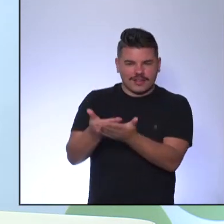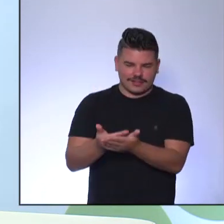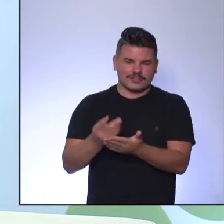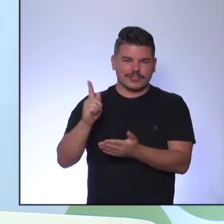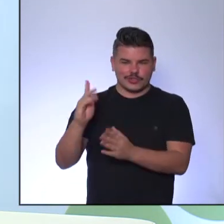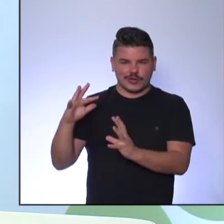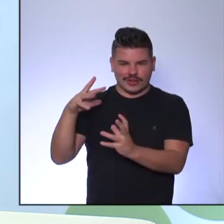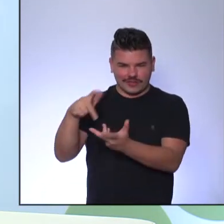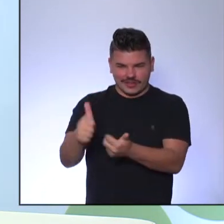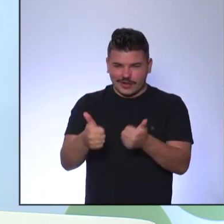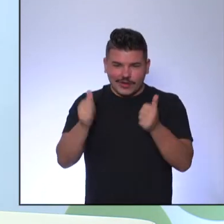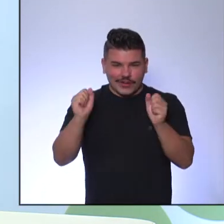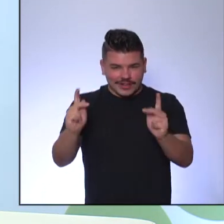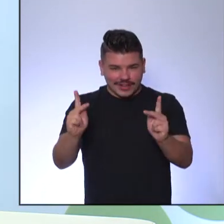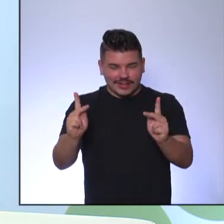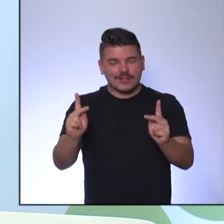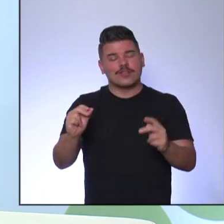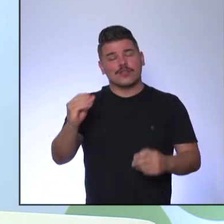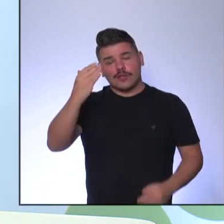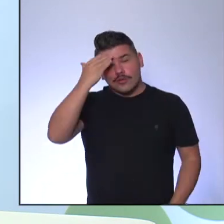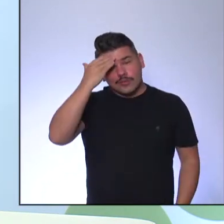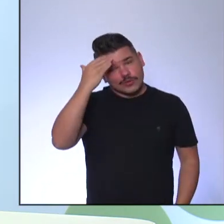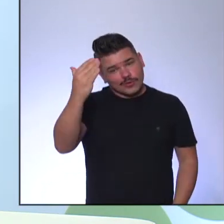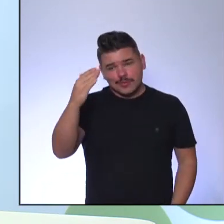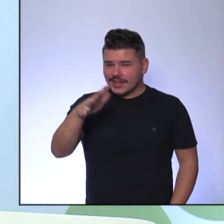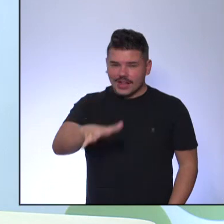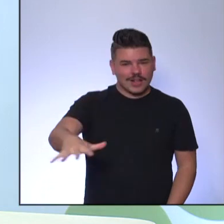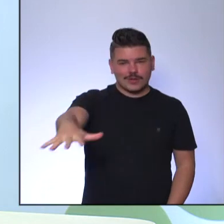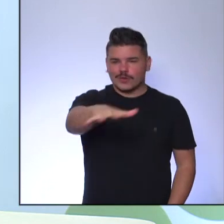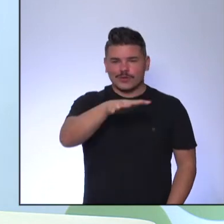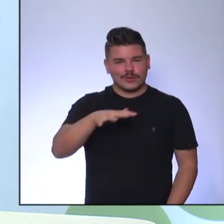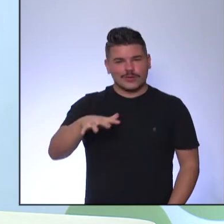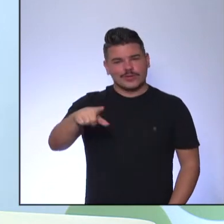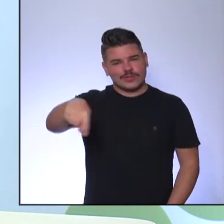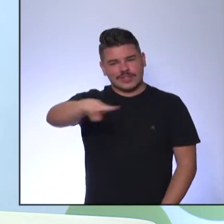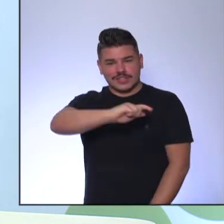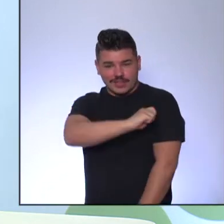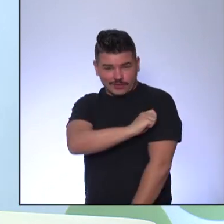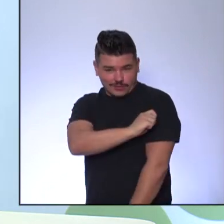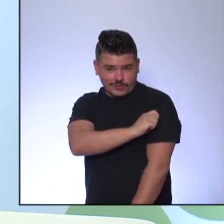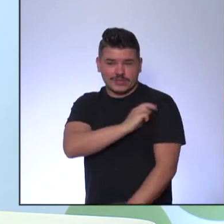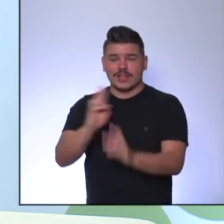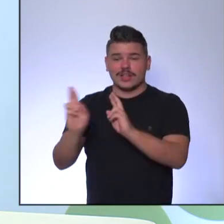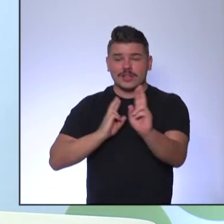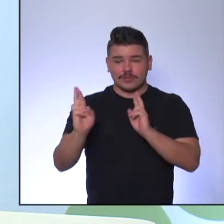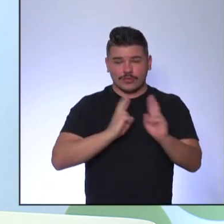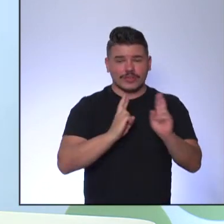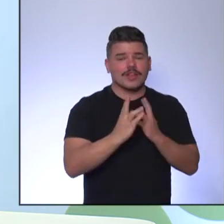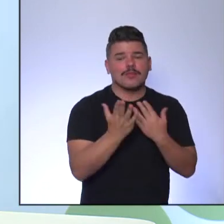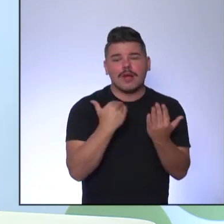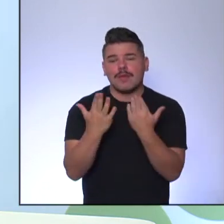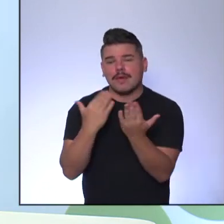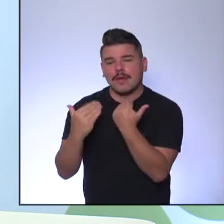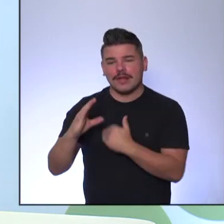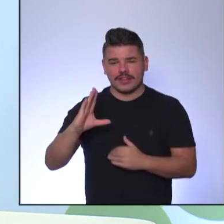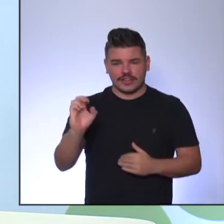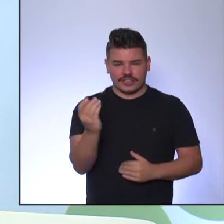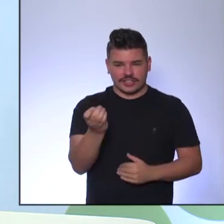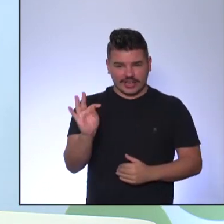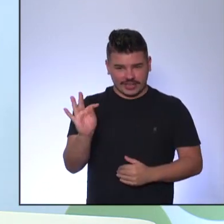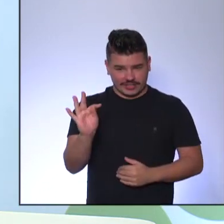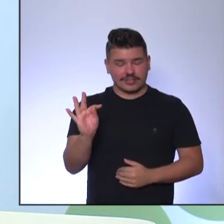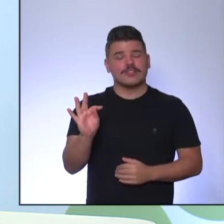atividade. Tá ok? Eu gostaria de agradecer a todos pelas participações aí no chat.